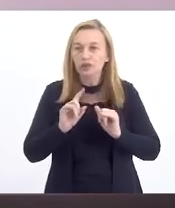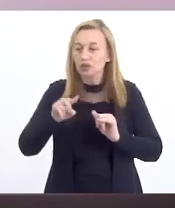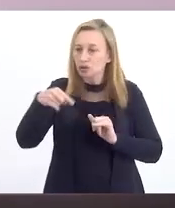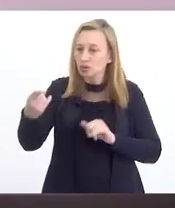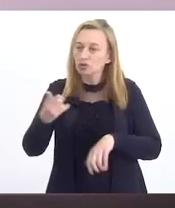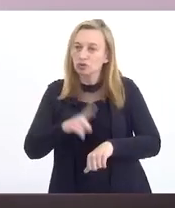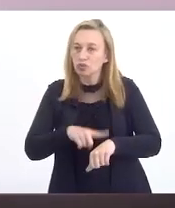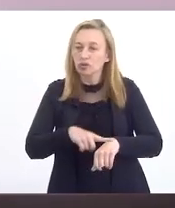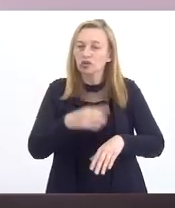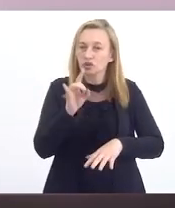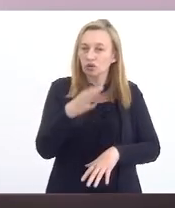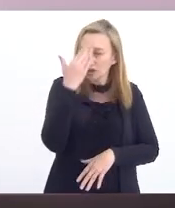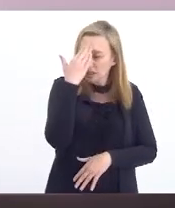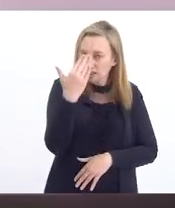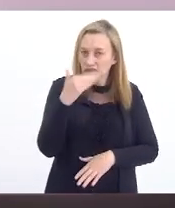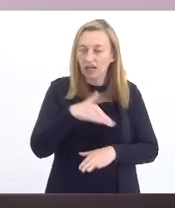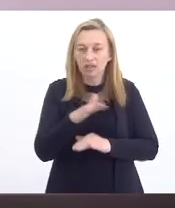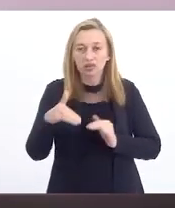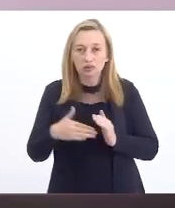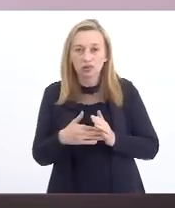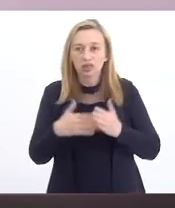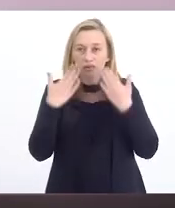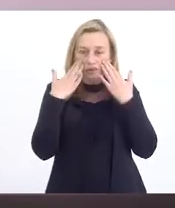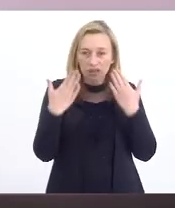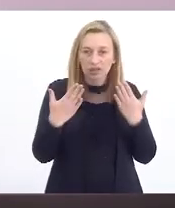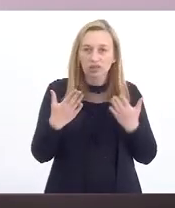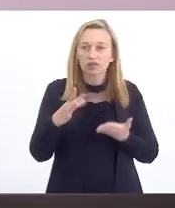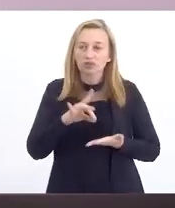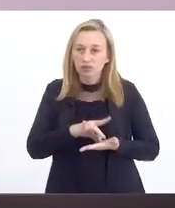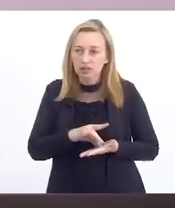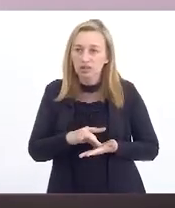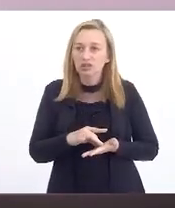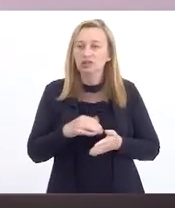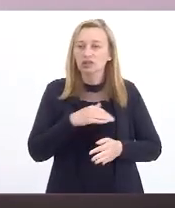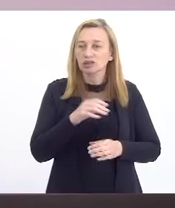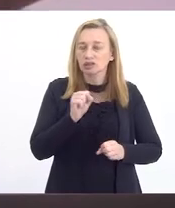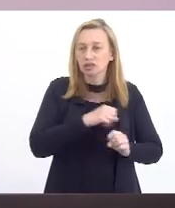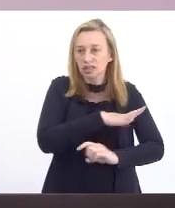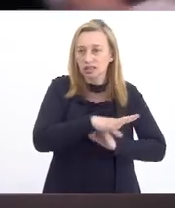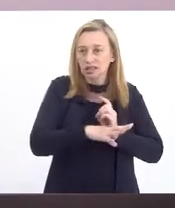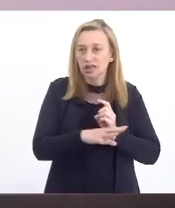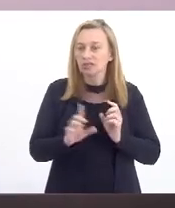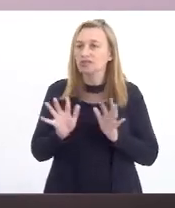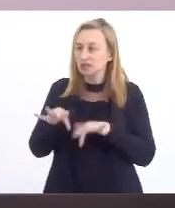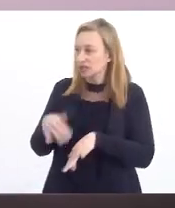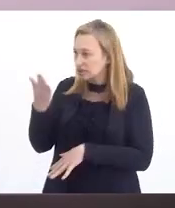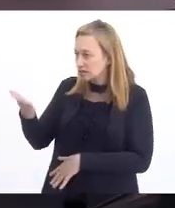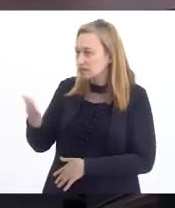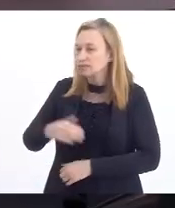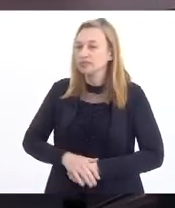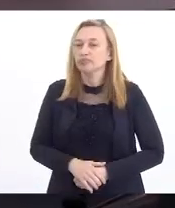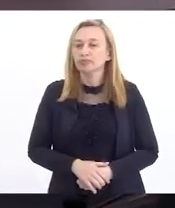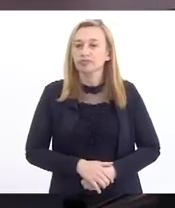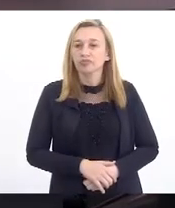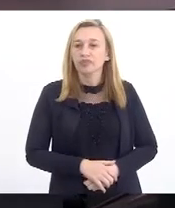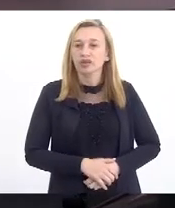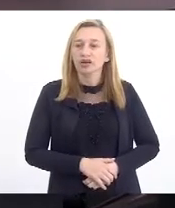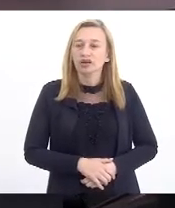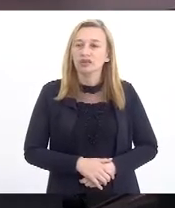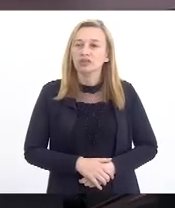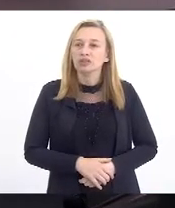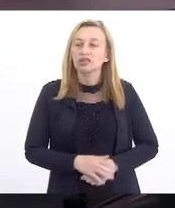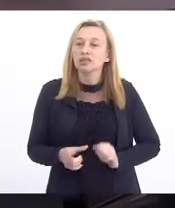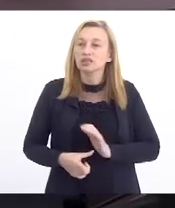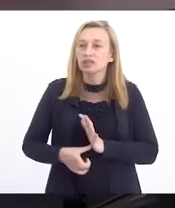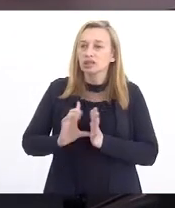E queremos só agradecer a todas as representações oficiais e da sociedade civil. Sim, aí você conclui. Eu, antes